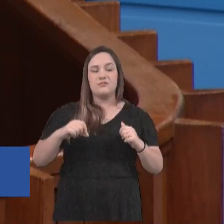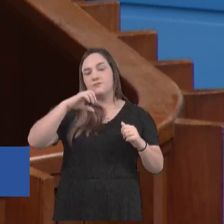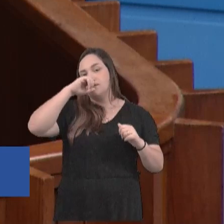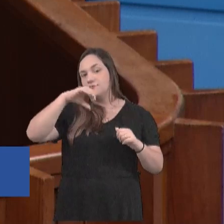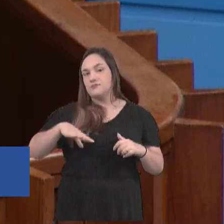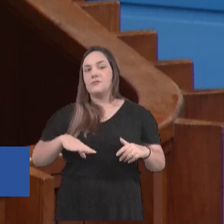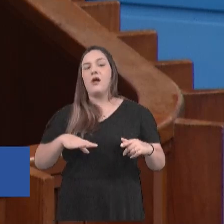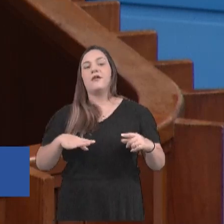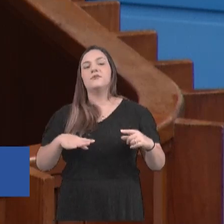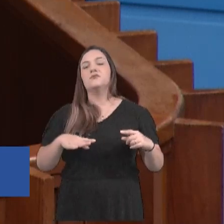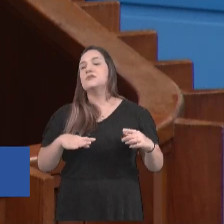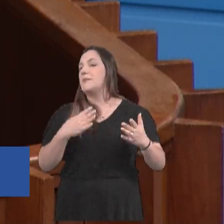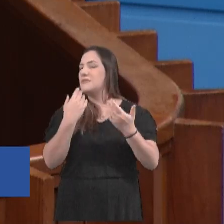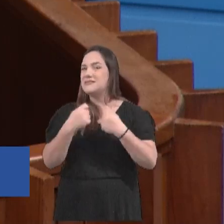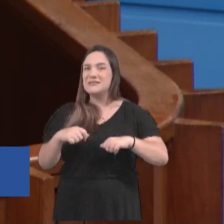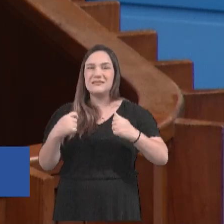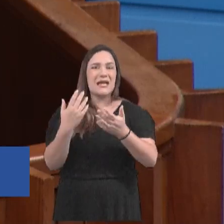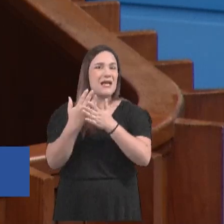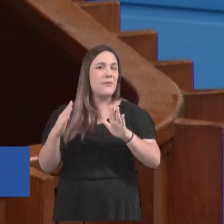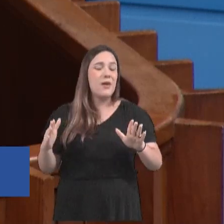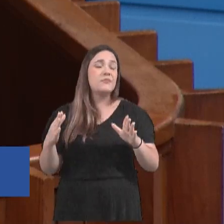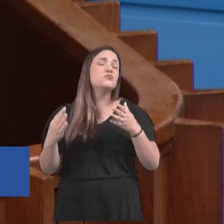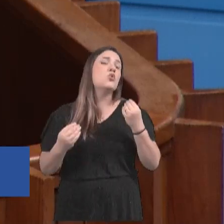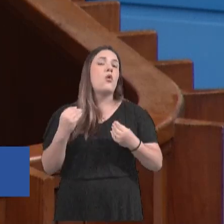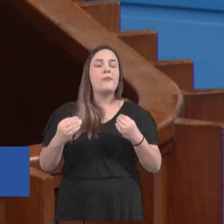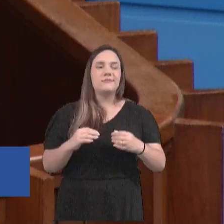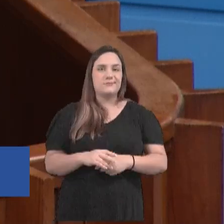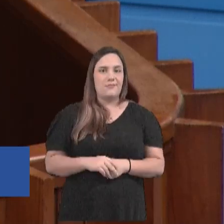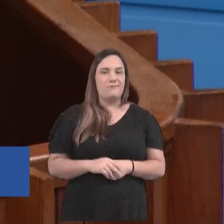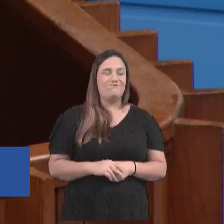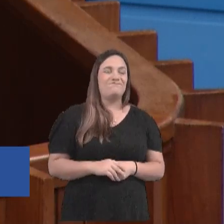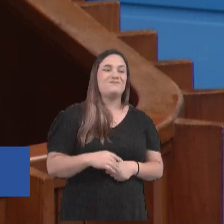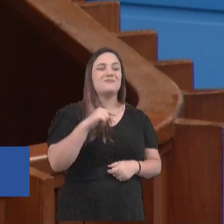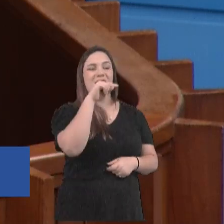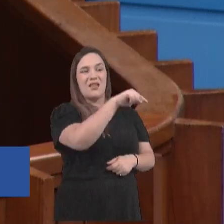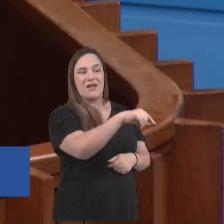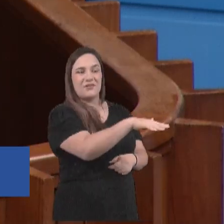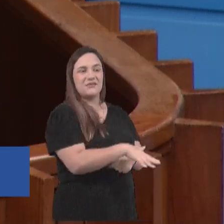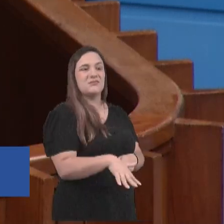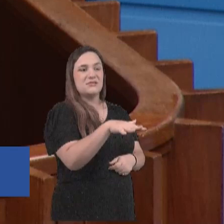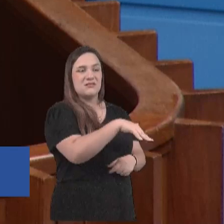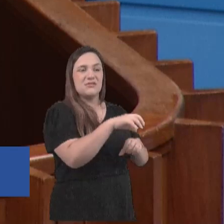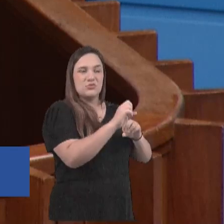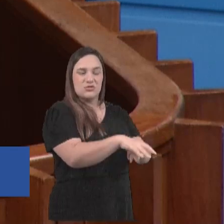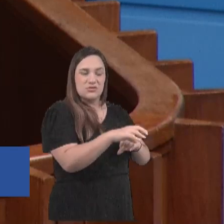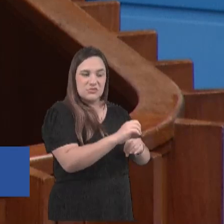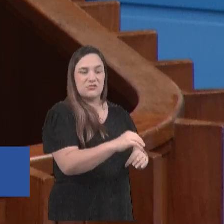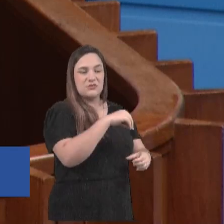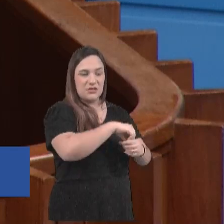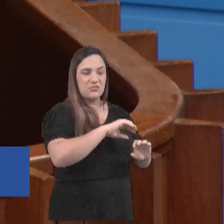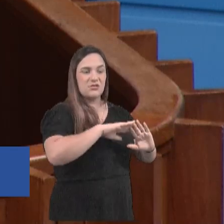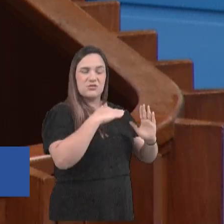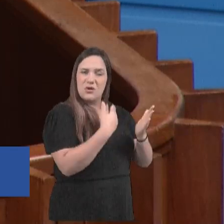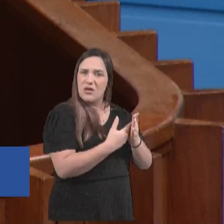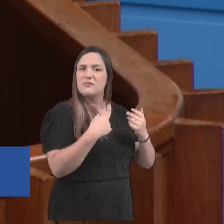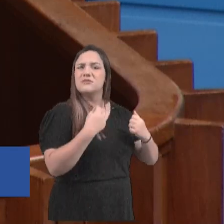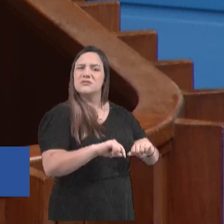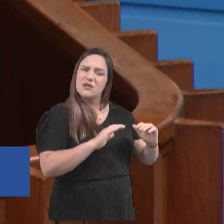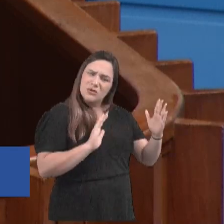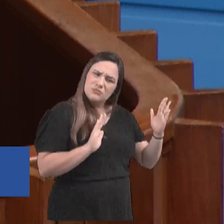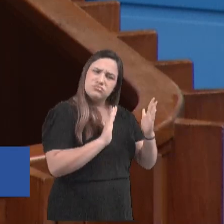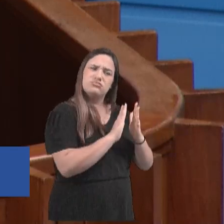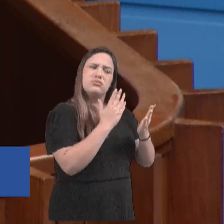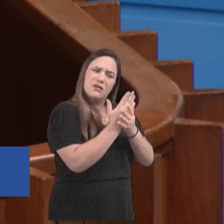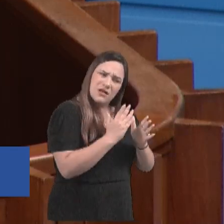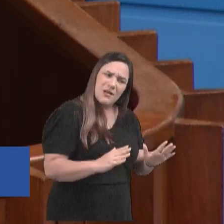nós precisamos discutir lá na educação. Nós temos que garantir lá na escola um debate sério de